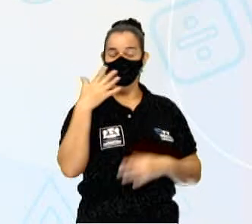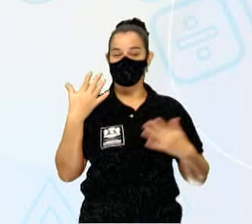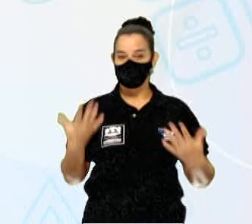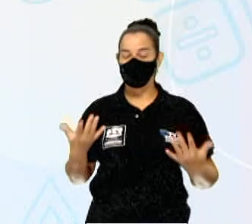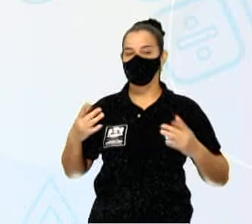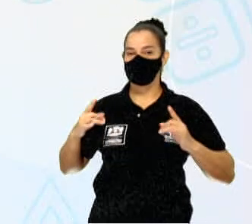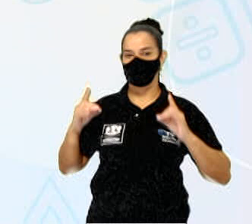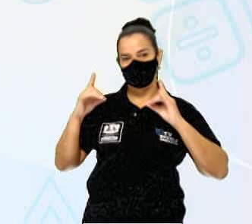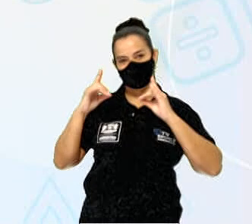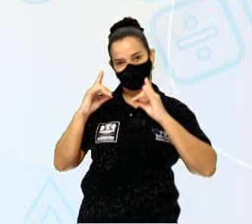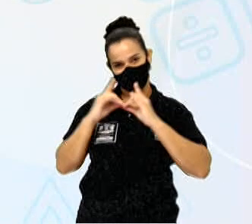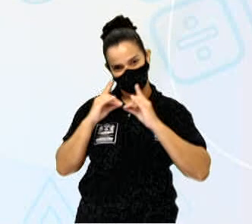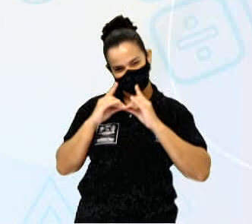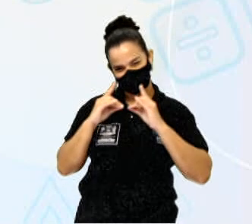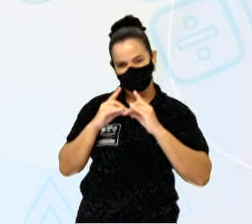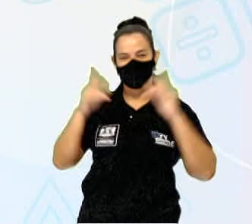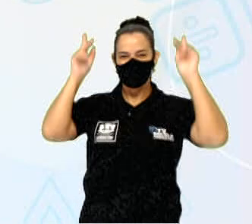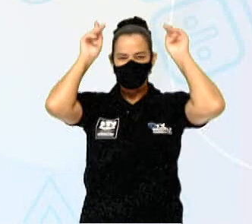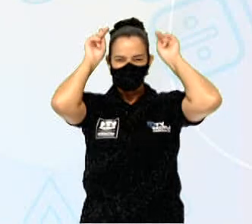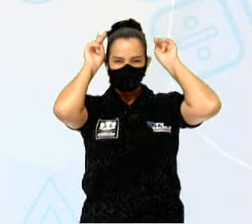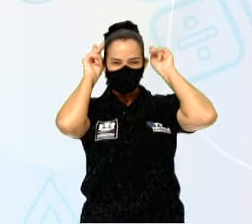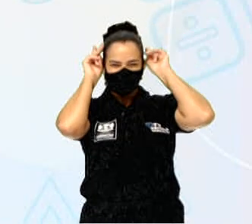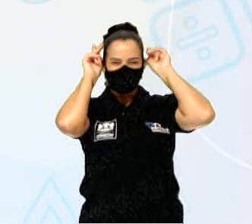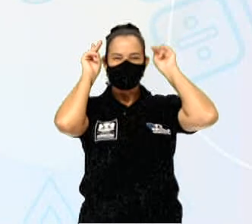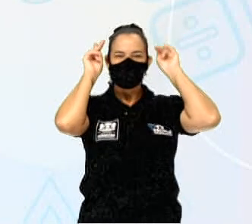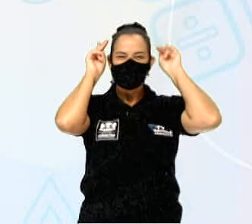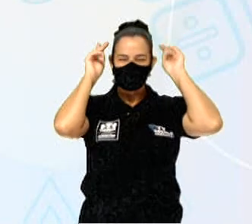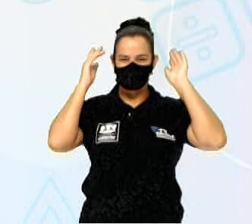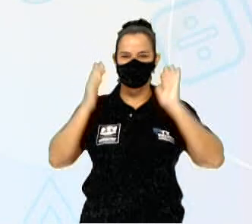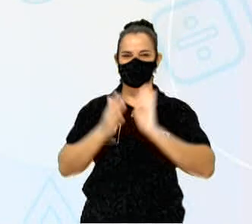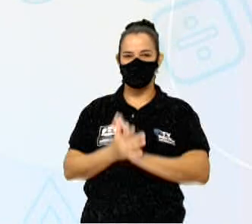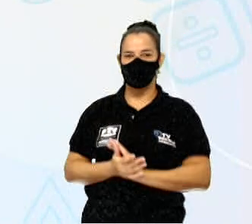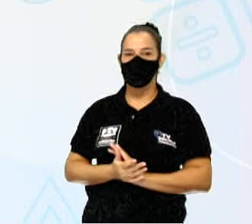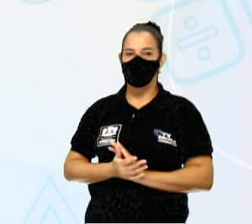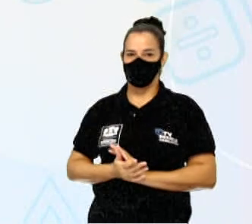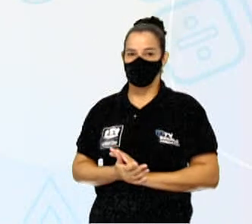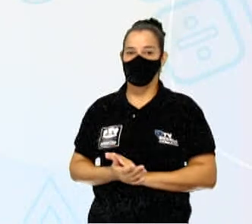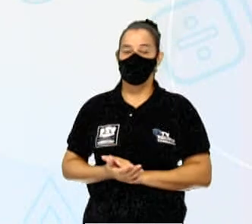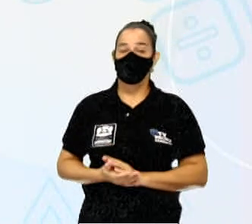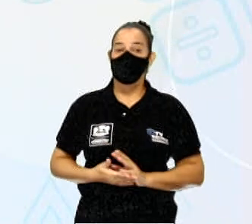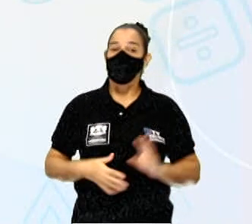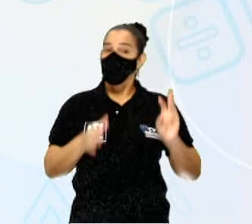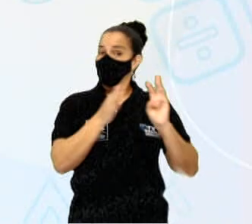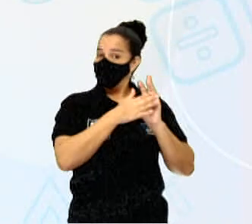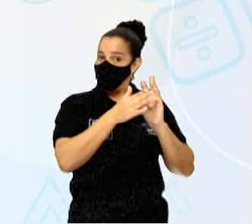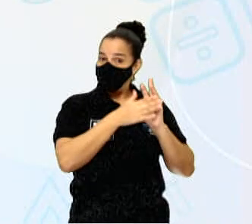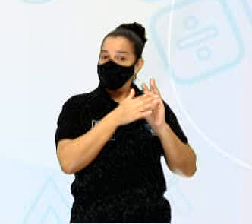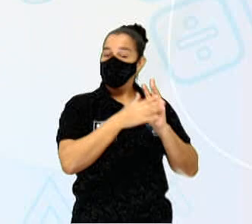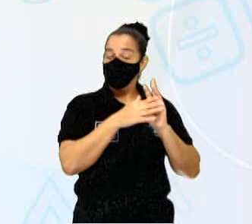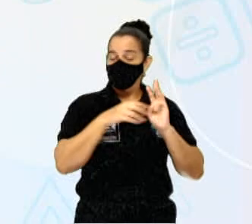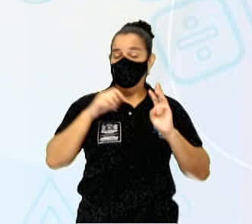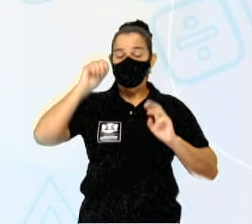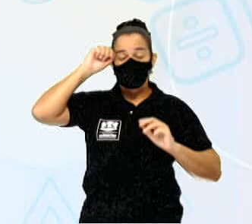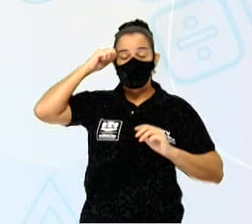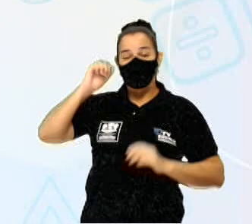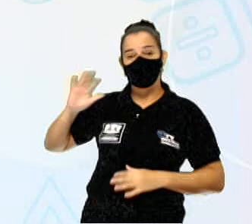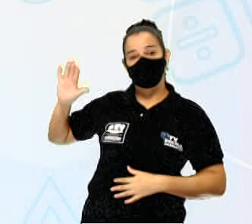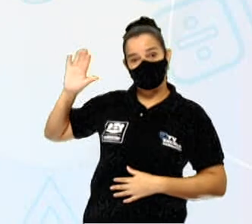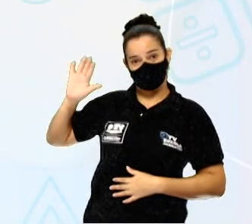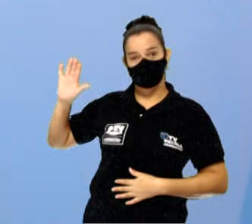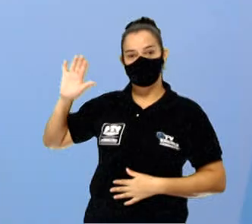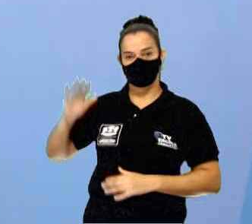encontra castelos, princesas, os fantásticos, os indígenas e os